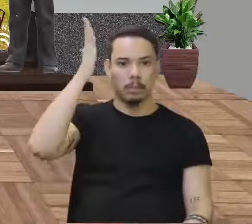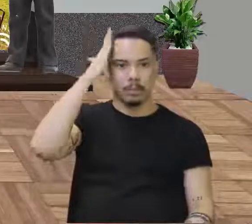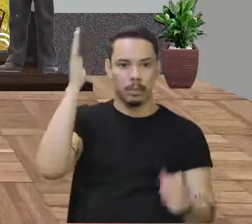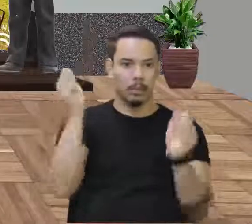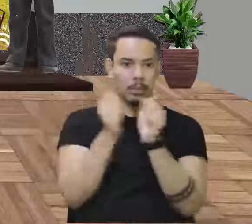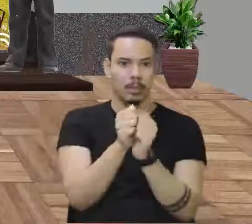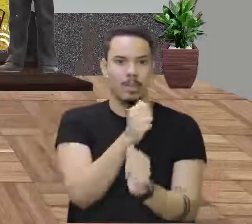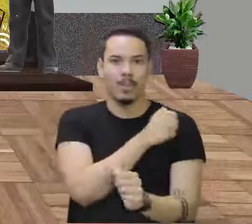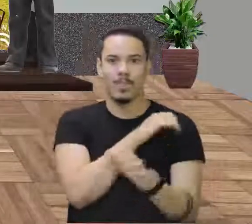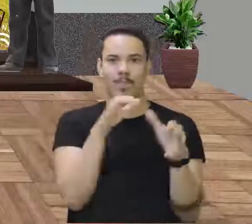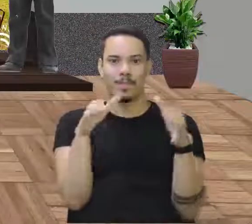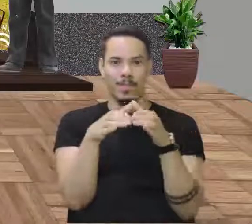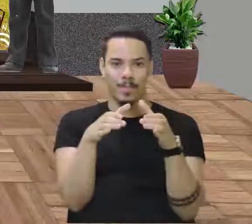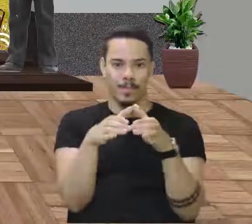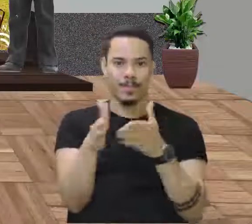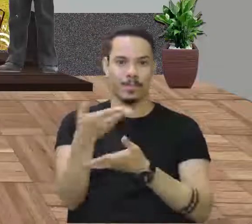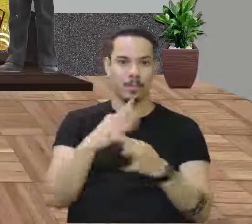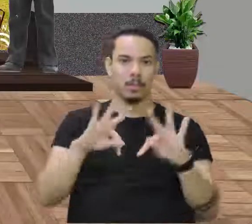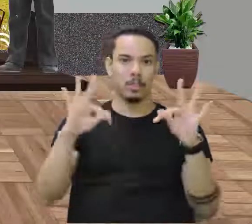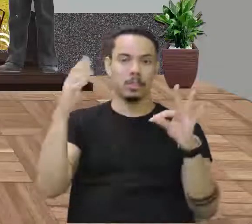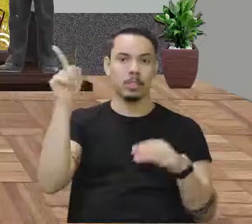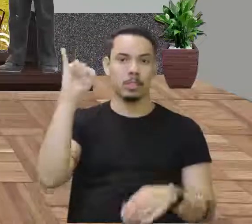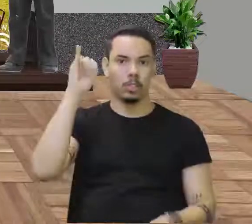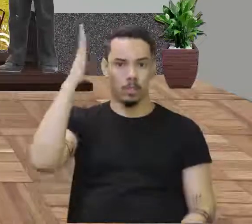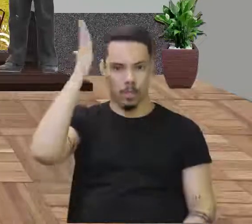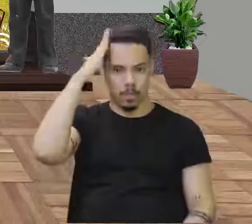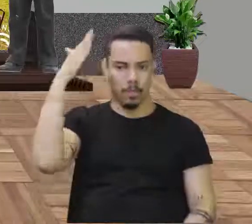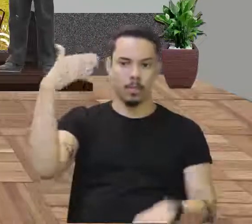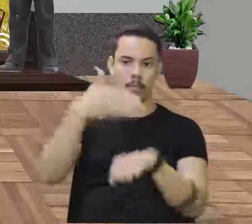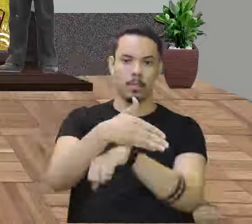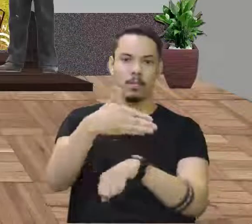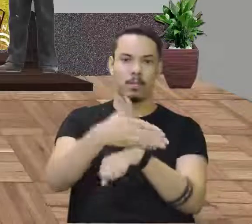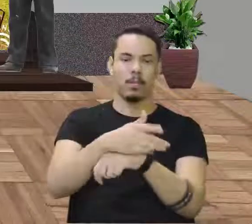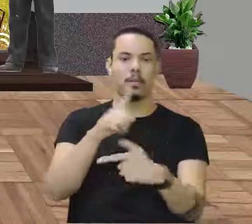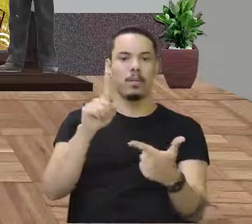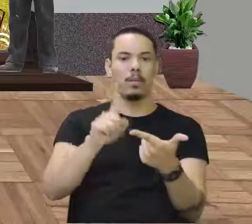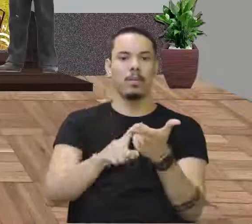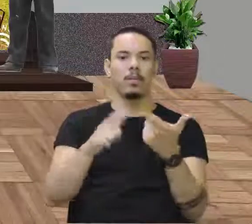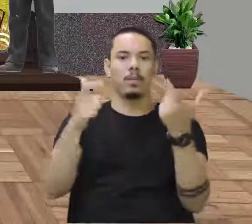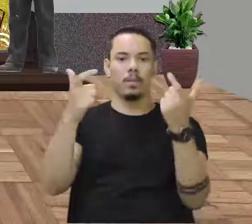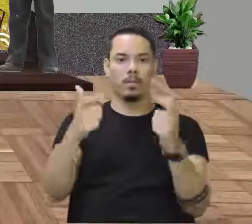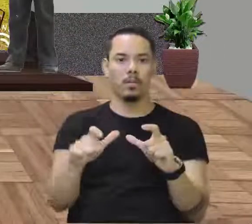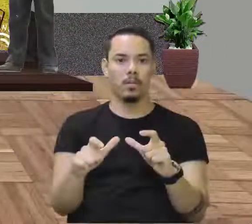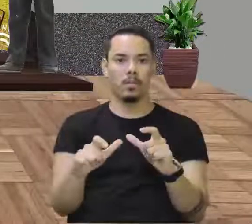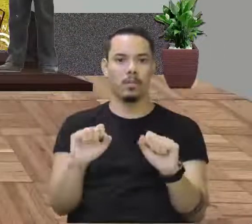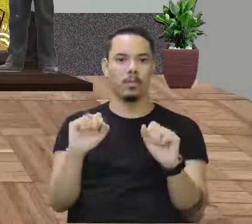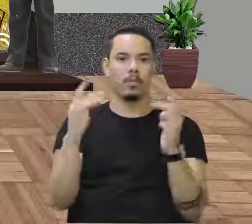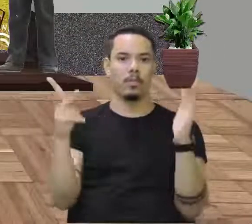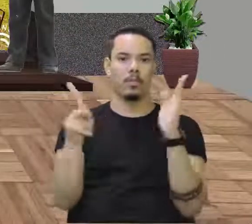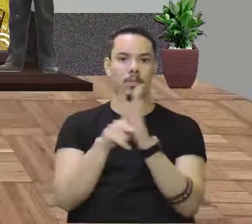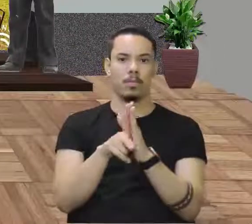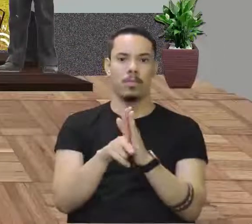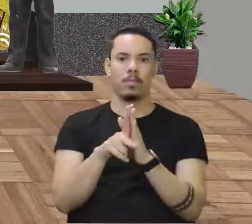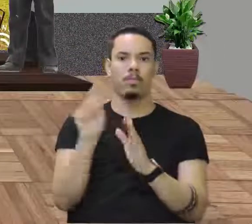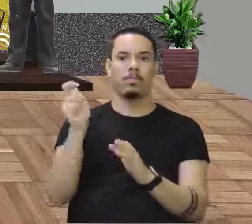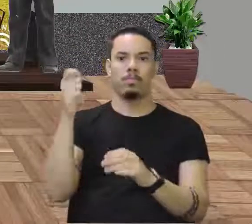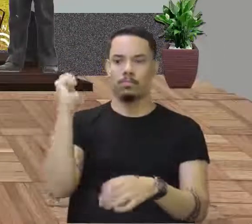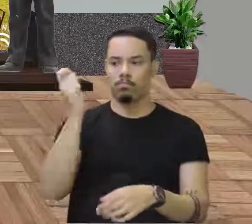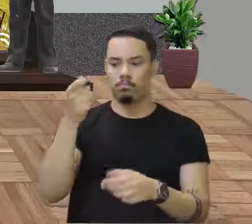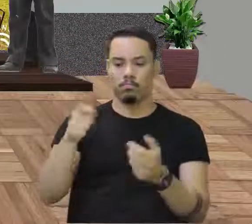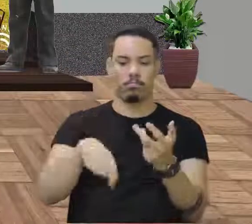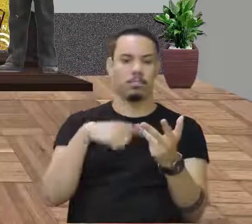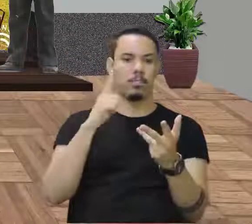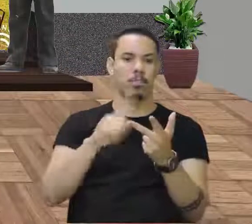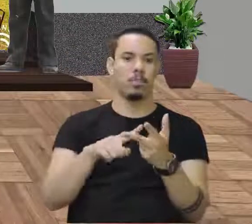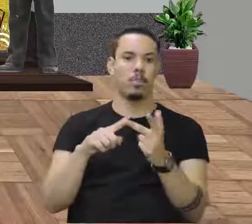alunos de Ji-Paraná também participando, que está presente nas festas de peão,